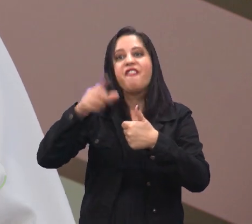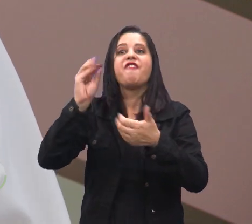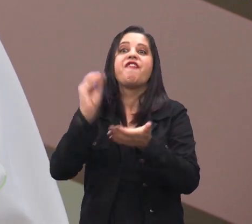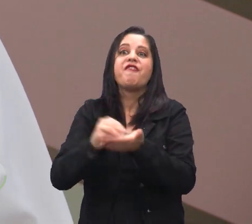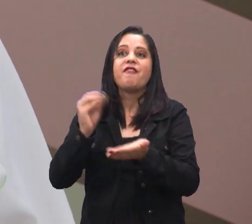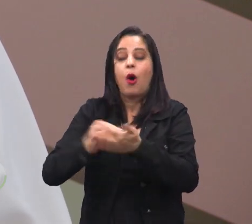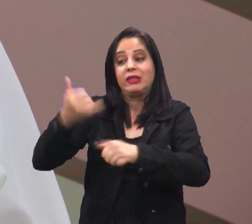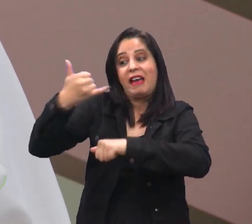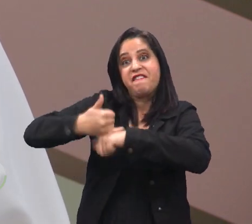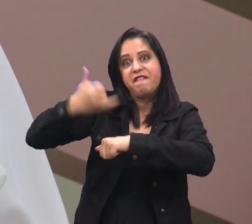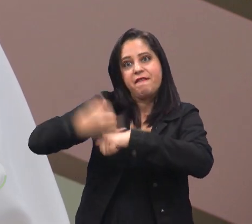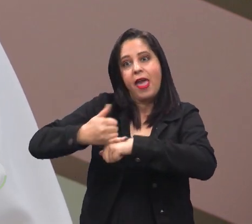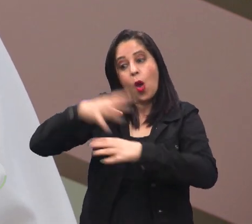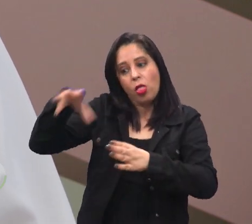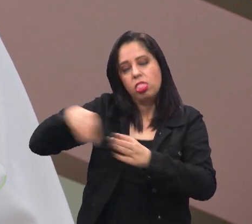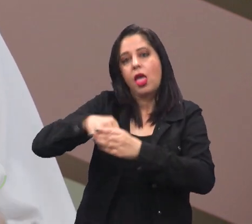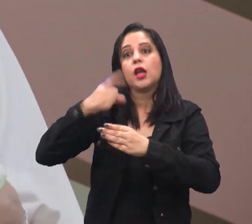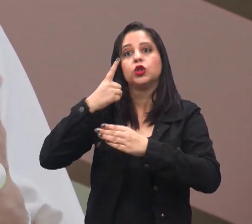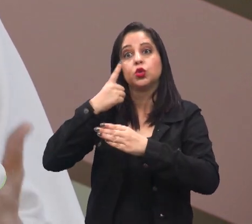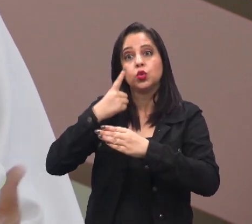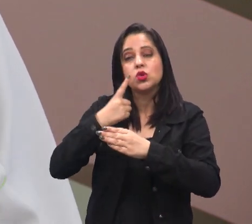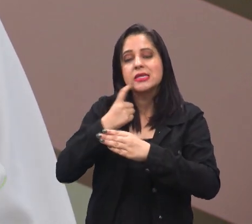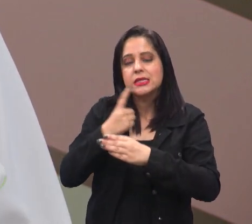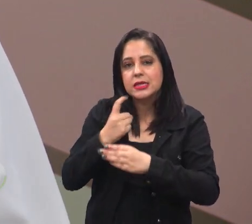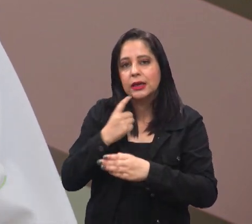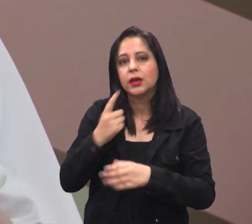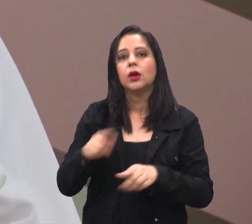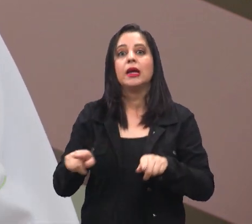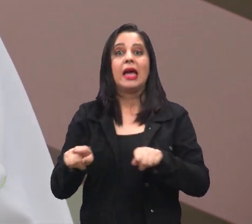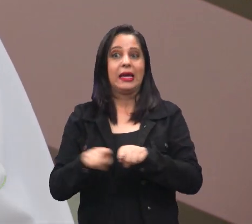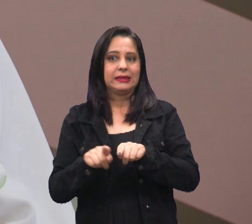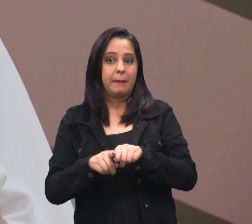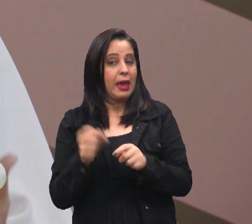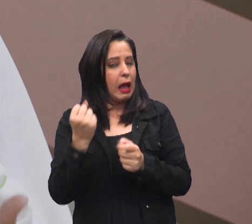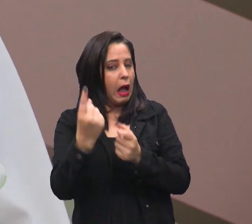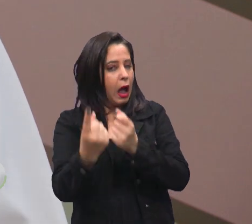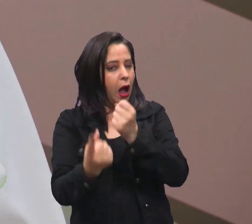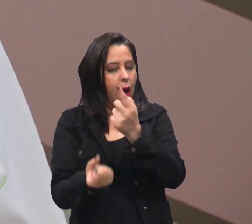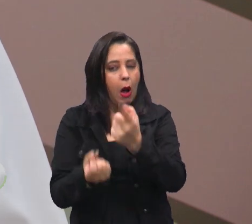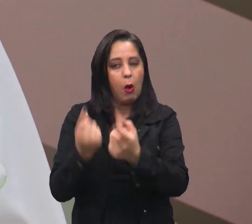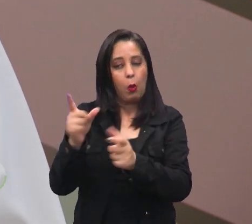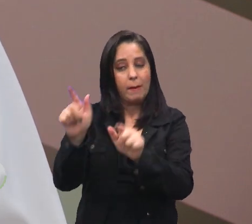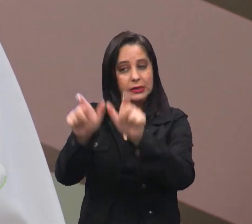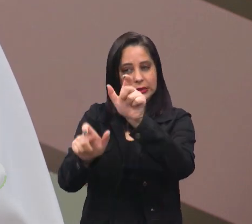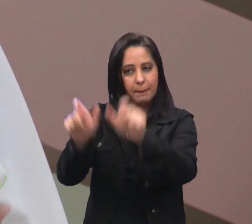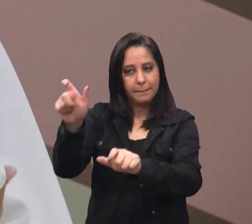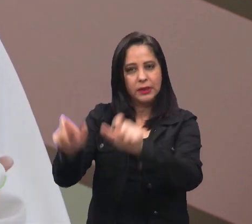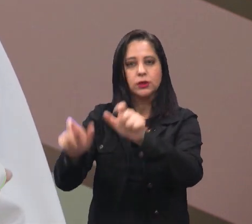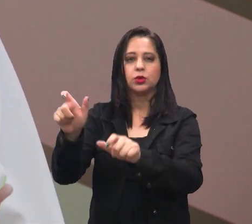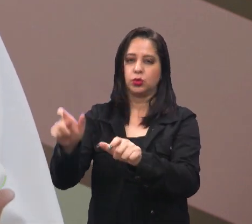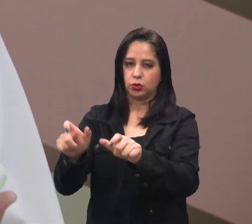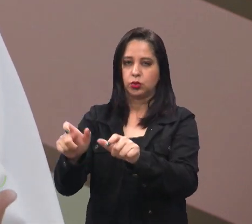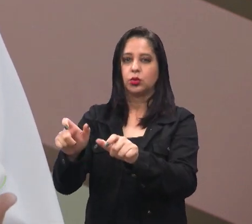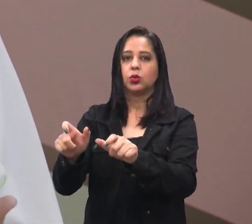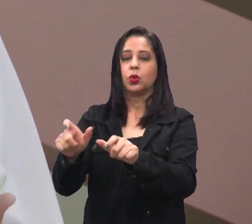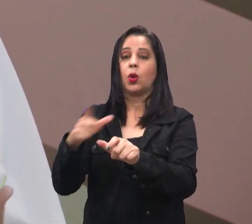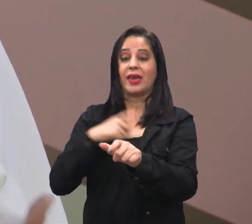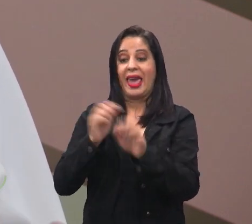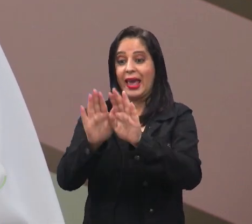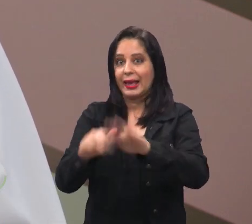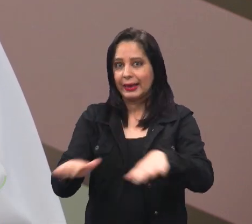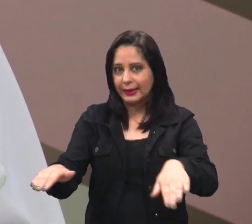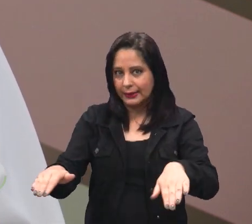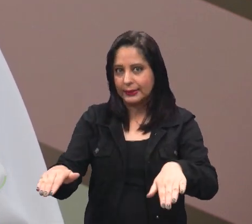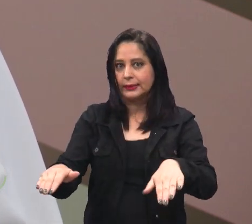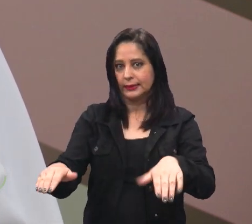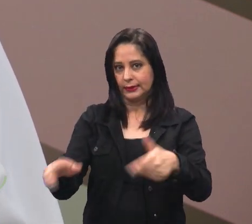algumas populações que são mais sensíveis a desenvolver e mais fácil de desenvolver esse tipo de anemia. São as crianças, por